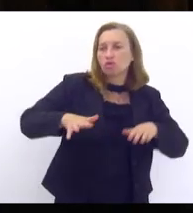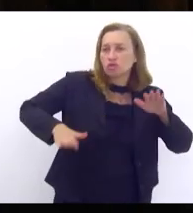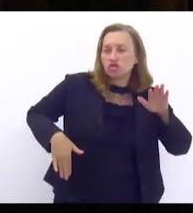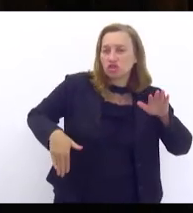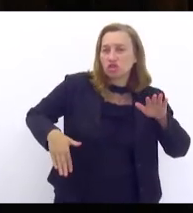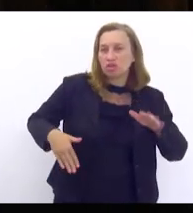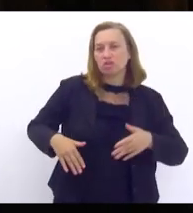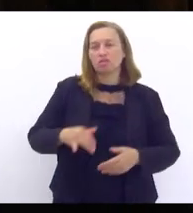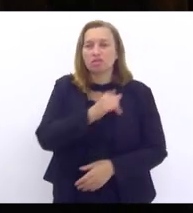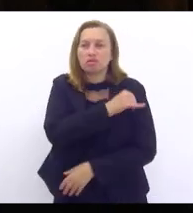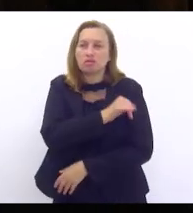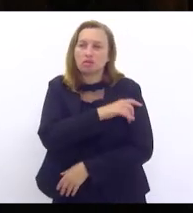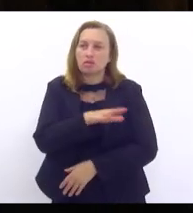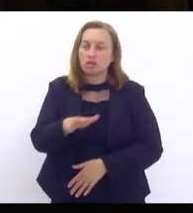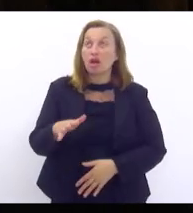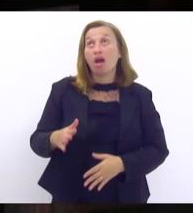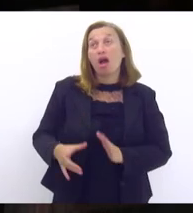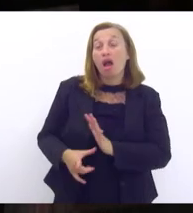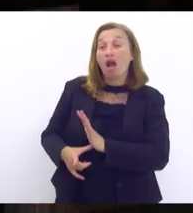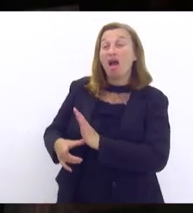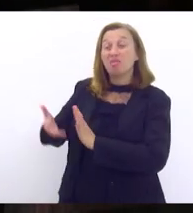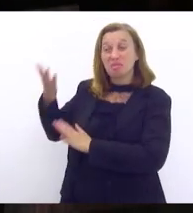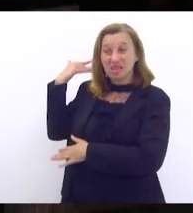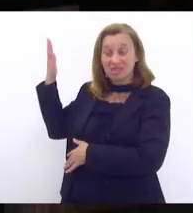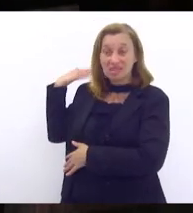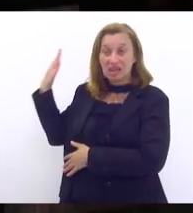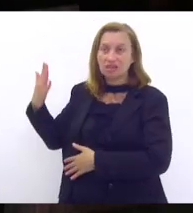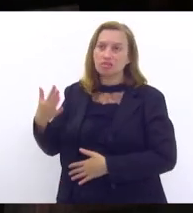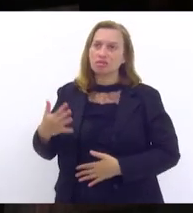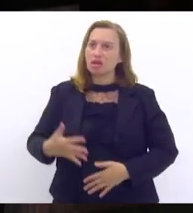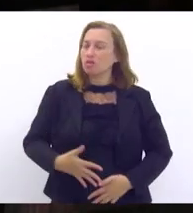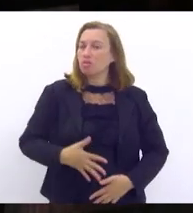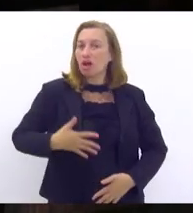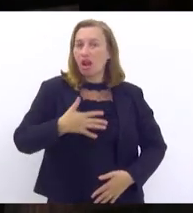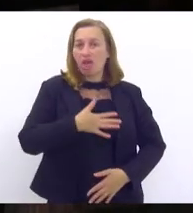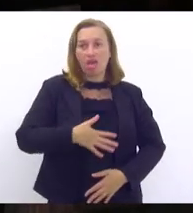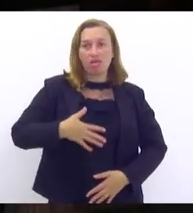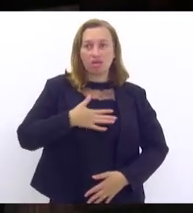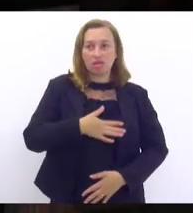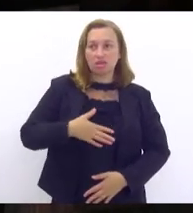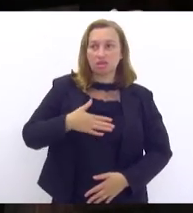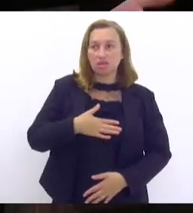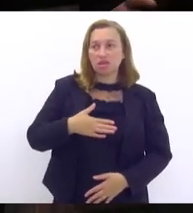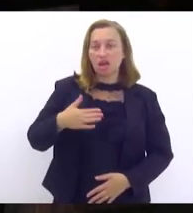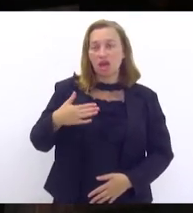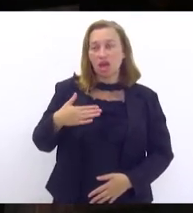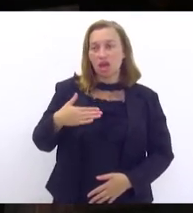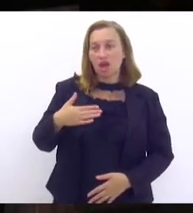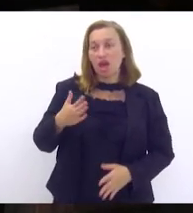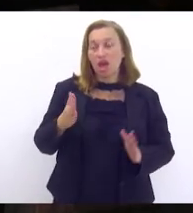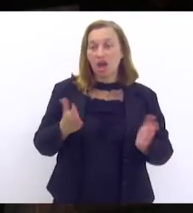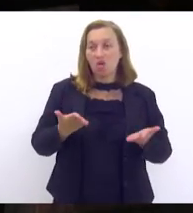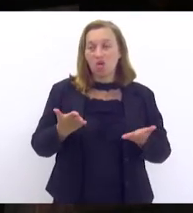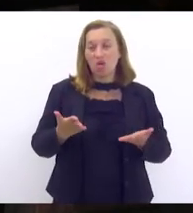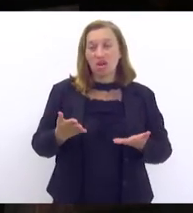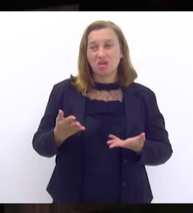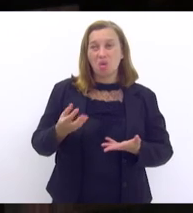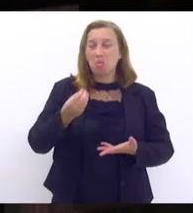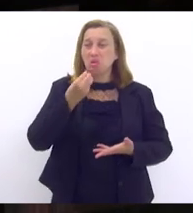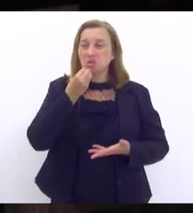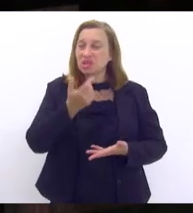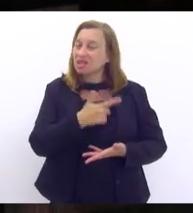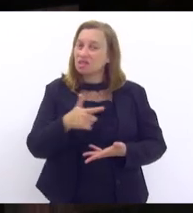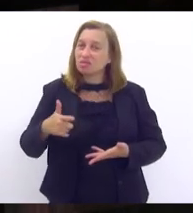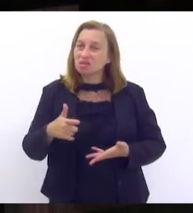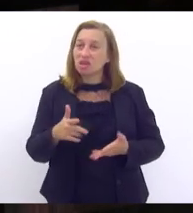anteriormente, né, devia ser um prazer, infelizmente eu acho que minha geração não desfrutou desse privilégio, mas hoje em